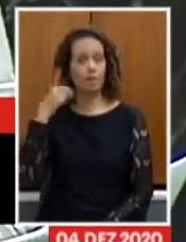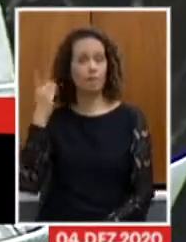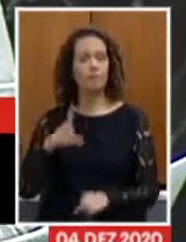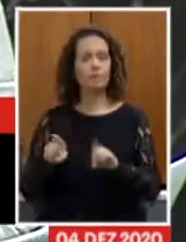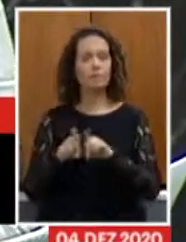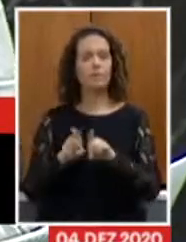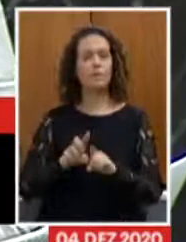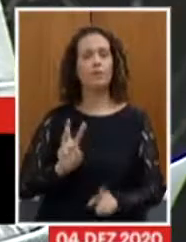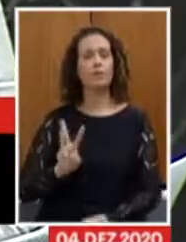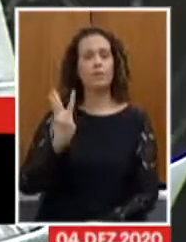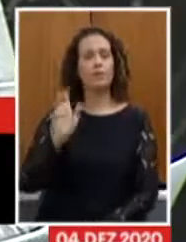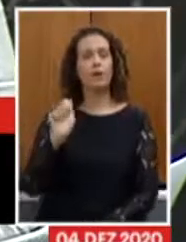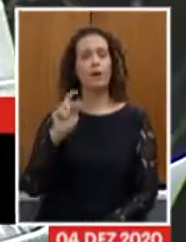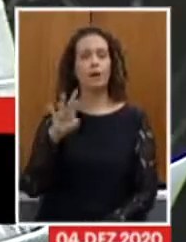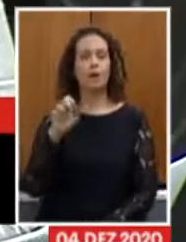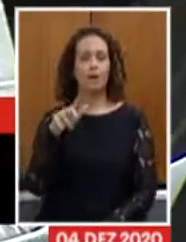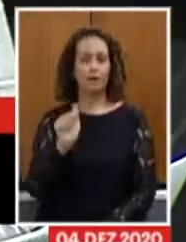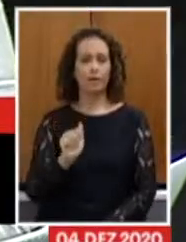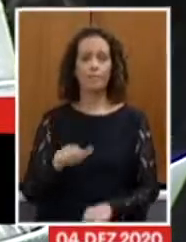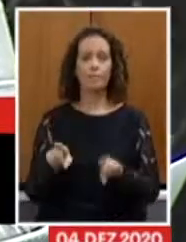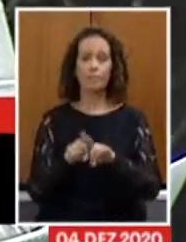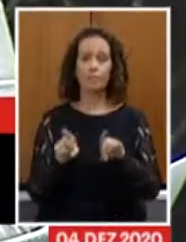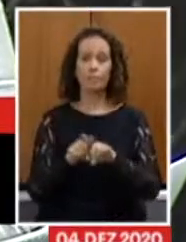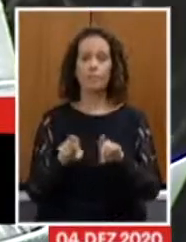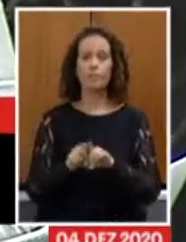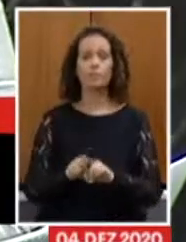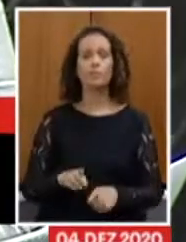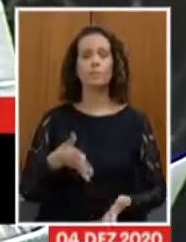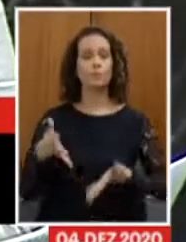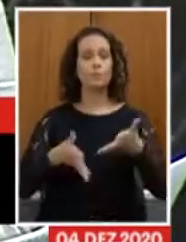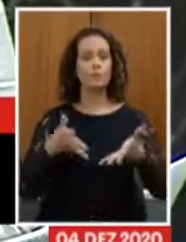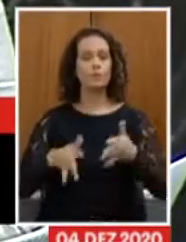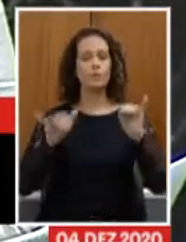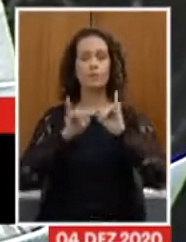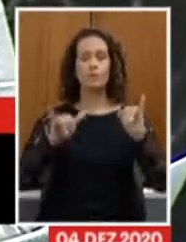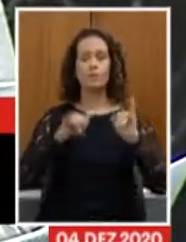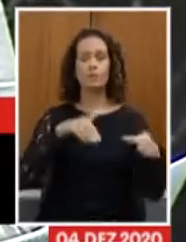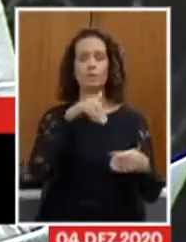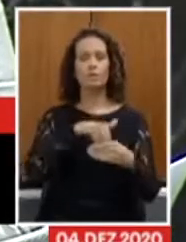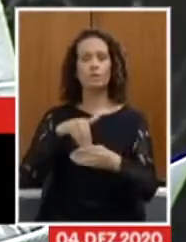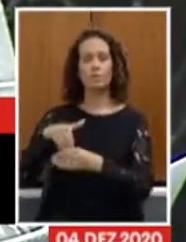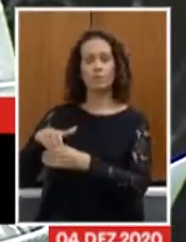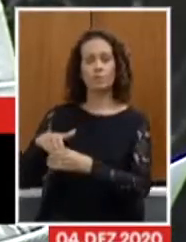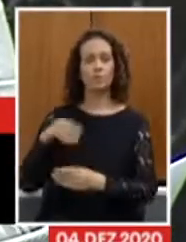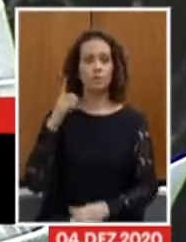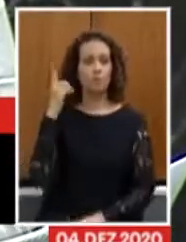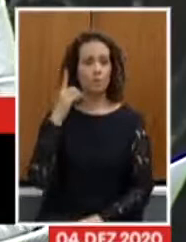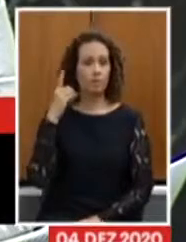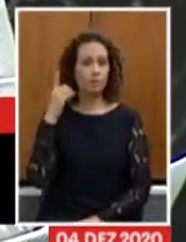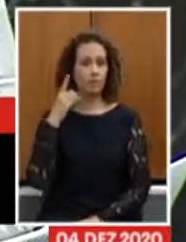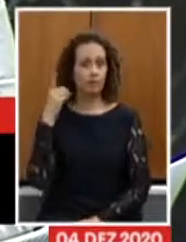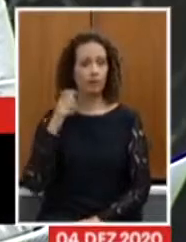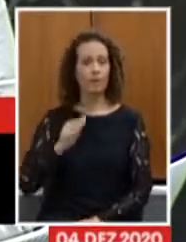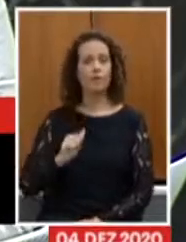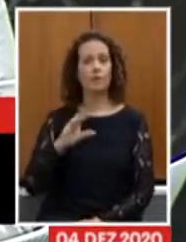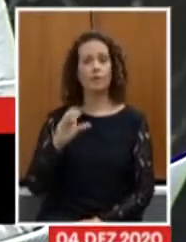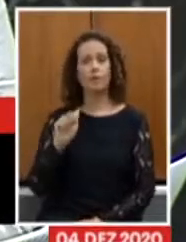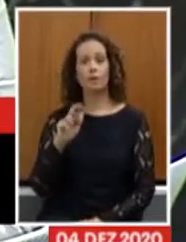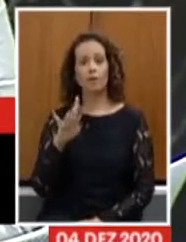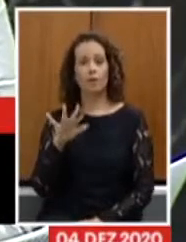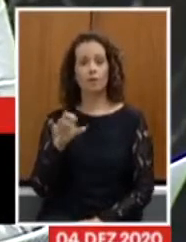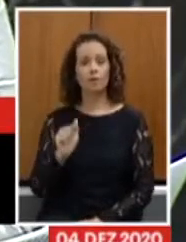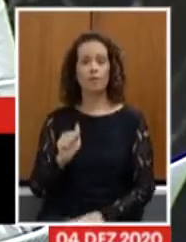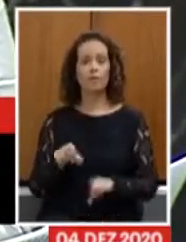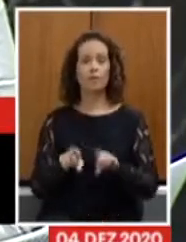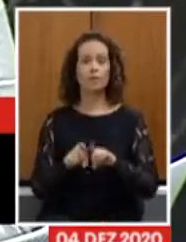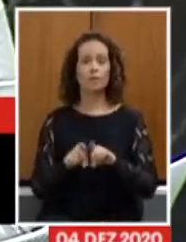Santiago. Isto posto, fazem uso da palavra para declaração de votos os deputados Eli Tarquínio, Carlos Pimenta,